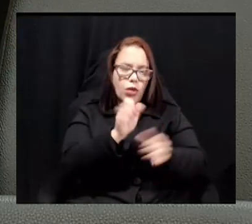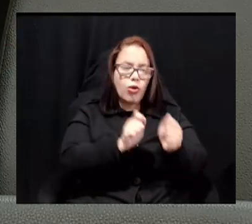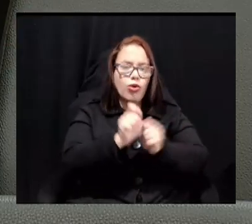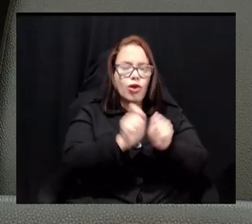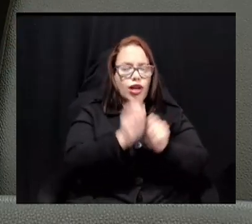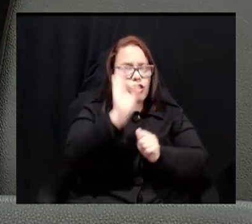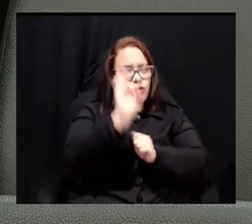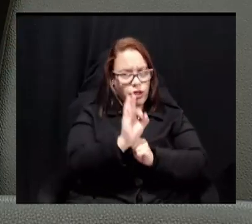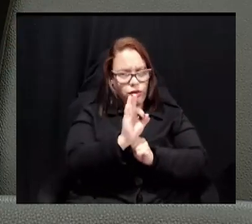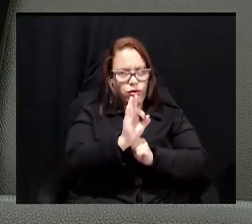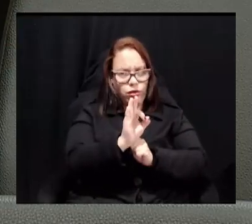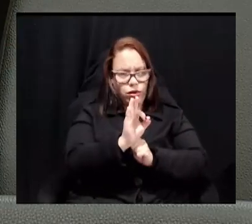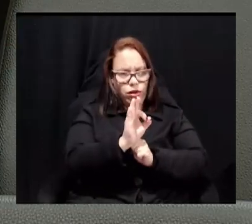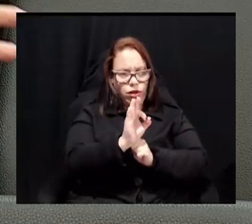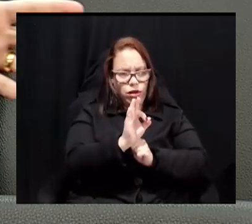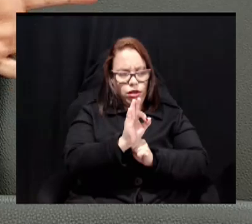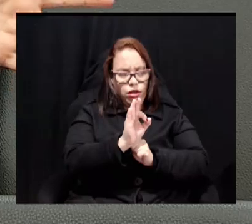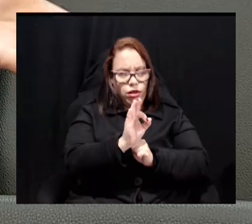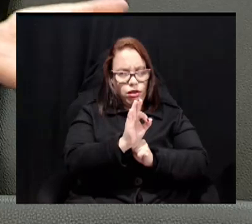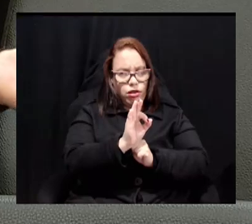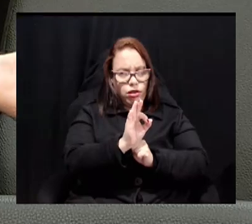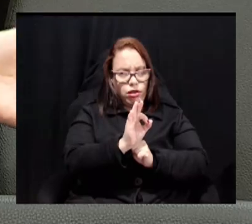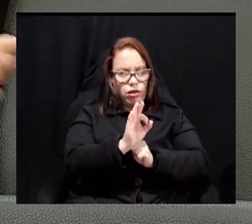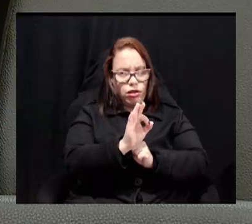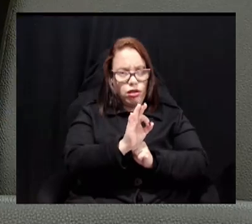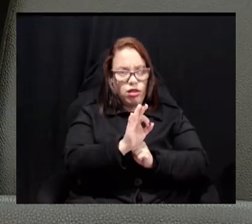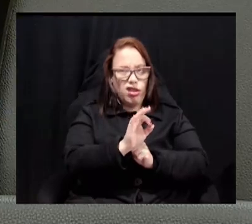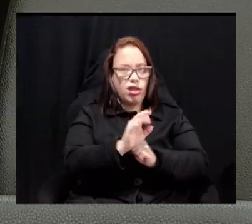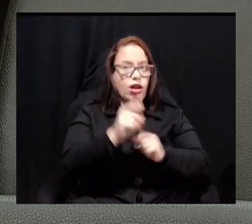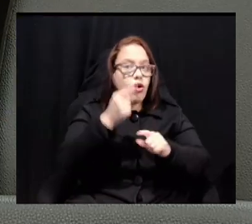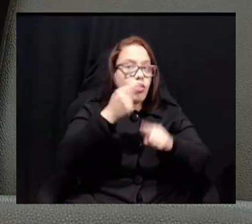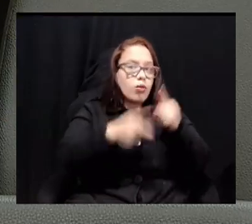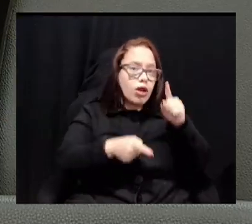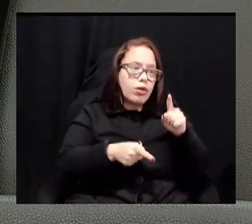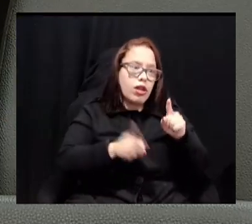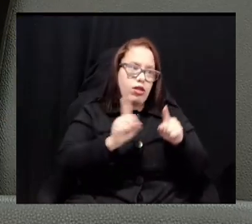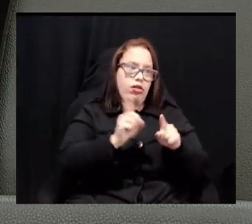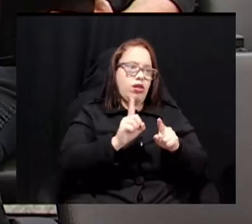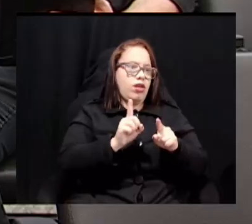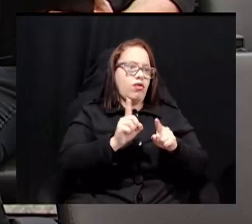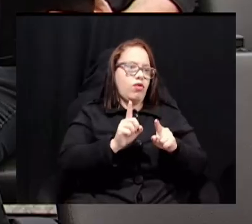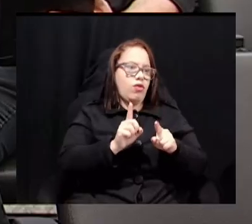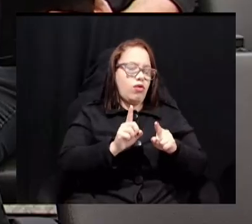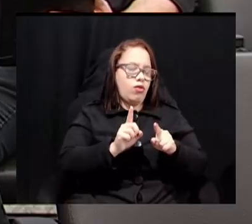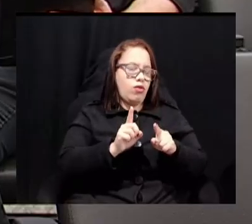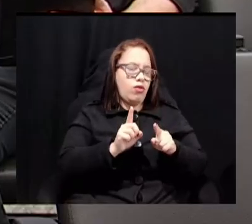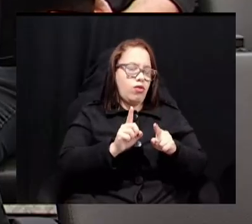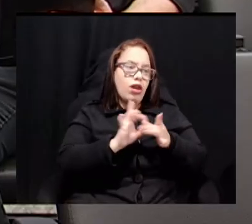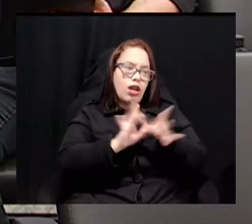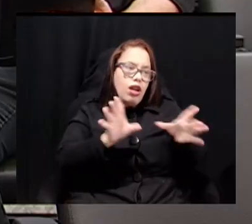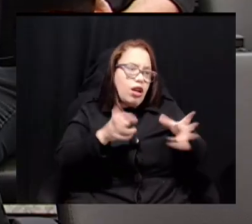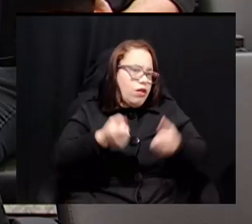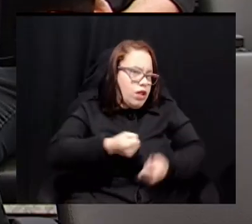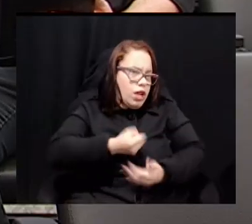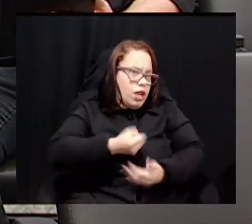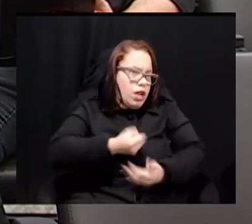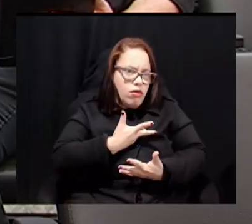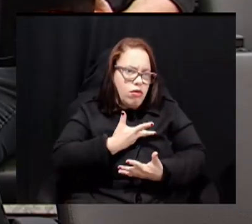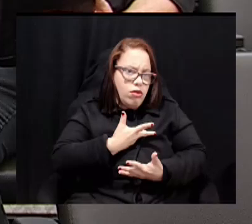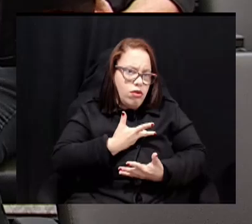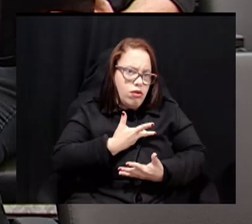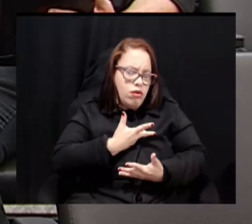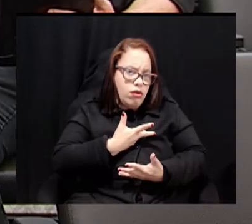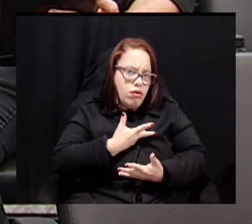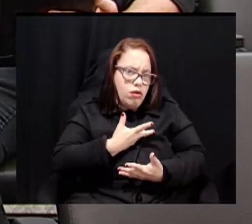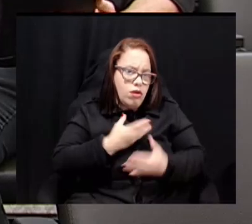essa questão e para também não coibir, porque é um exercício da livre expressão, né? Então eles podem estar ali reunidos num